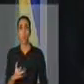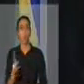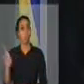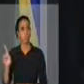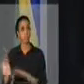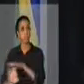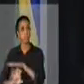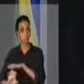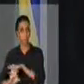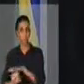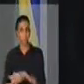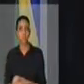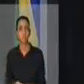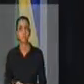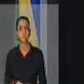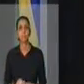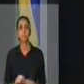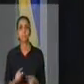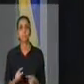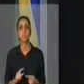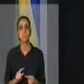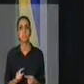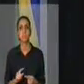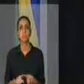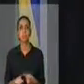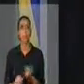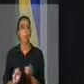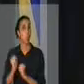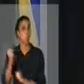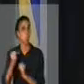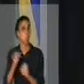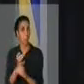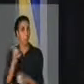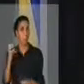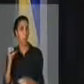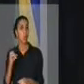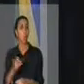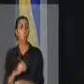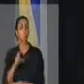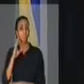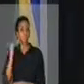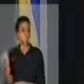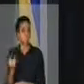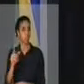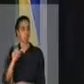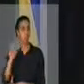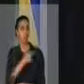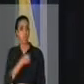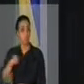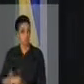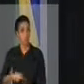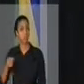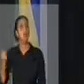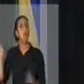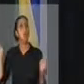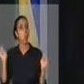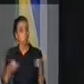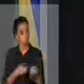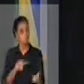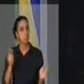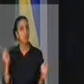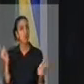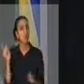concorrentes, a Beijing Farmacêutica, um grande laboratório da China, 7.600.000, ganhou.